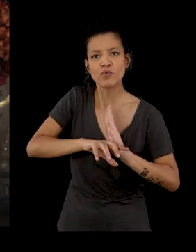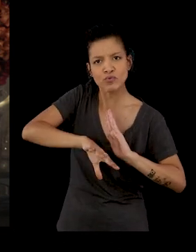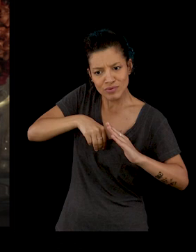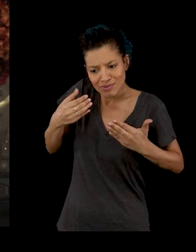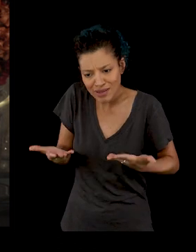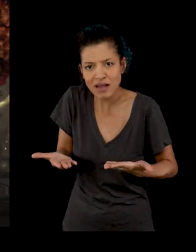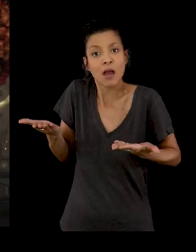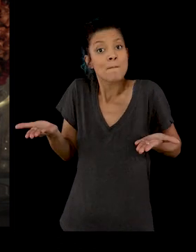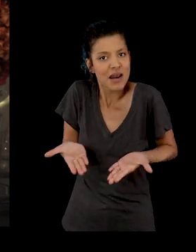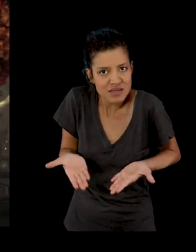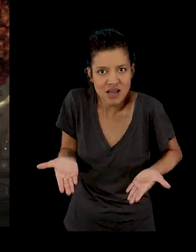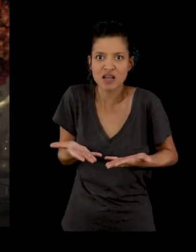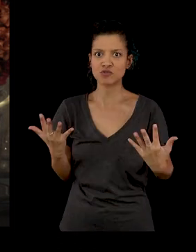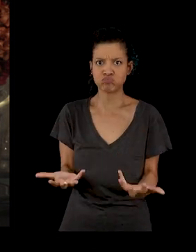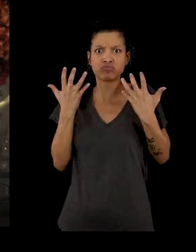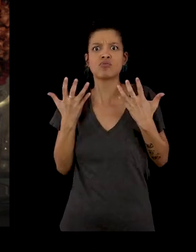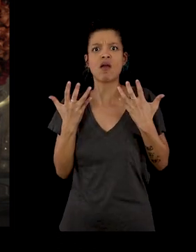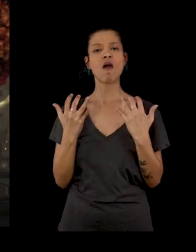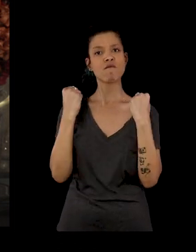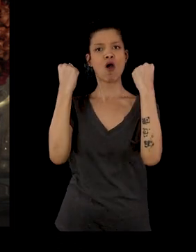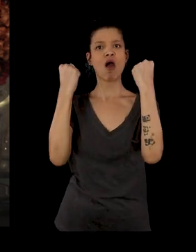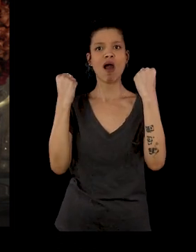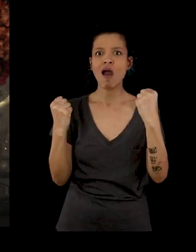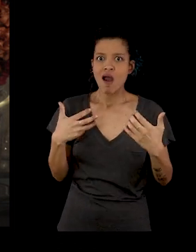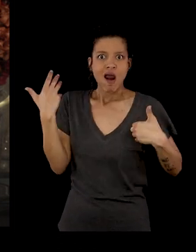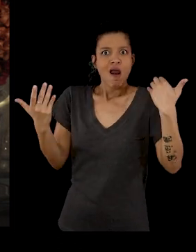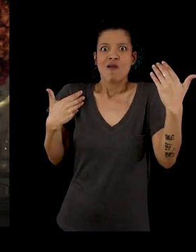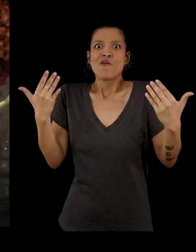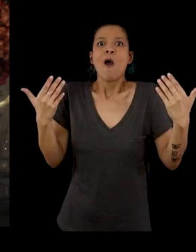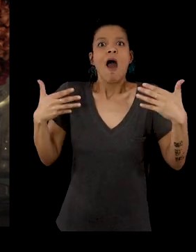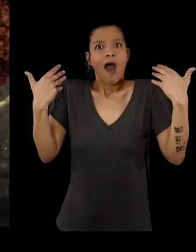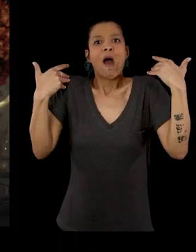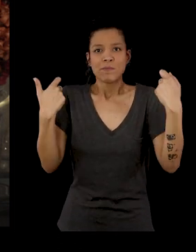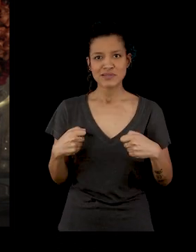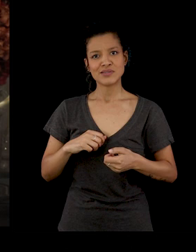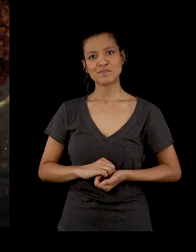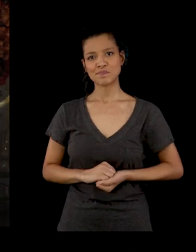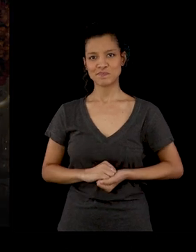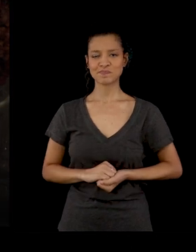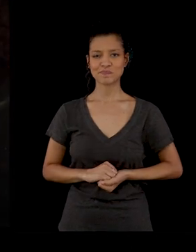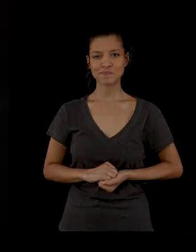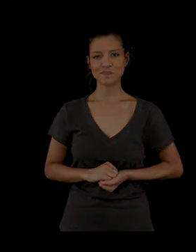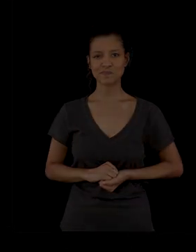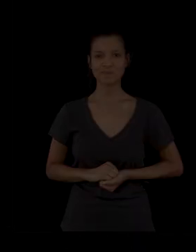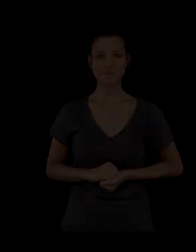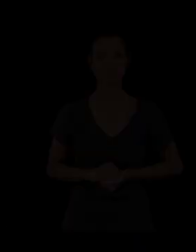ser presente, é para estar sempre vigoroso, vital, eufórico, se é possível dizer isso.